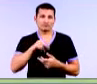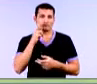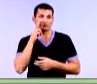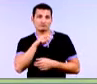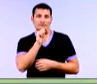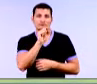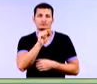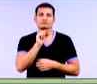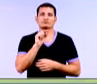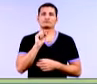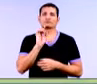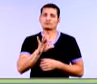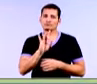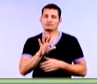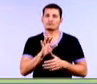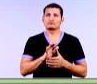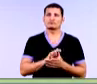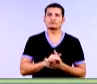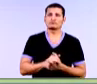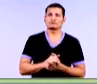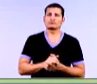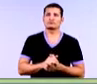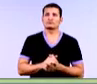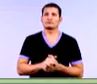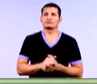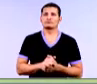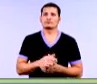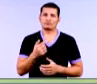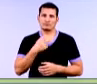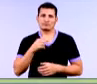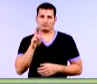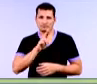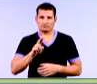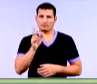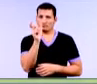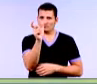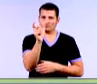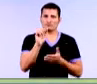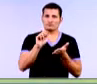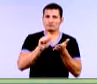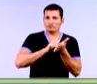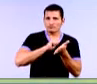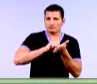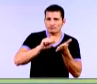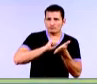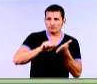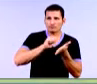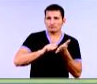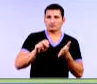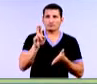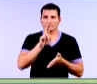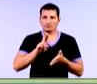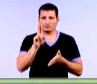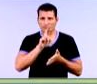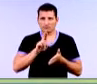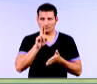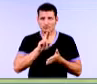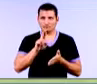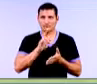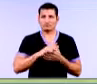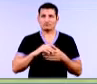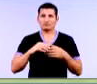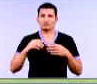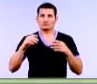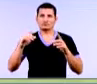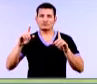uma situação que é, eu usei a palavra escreva, usei um delimitador, que